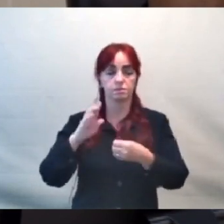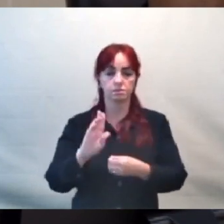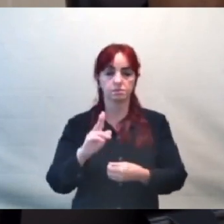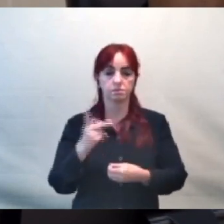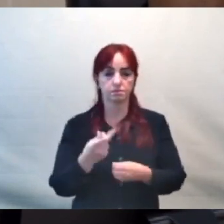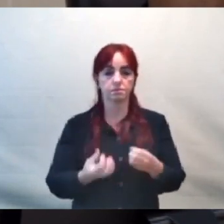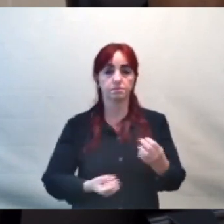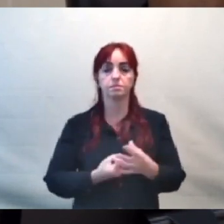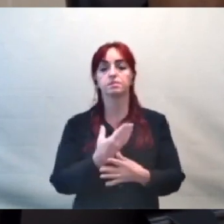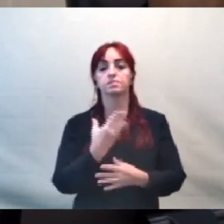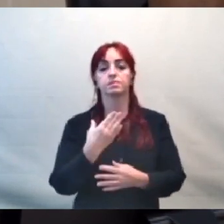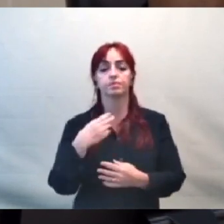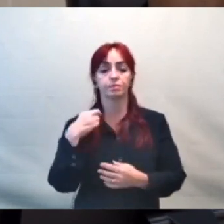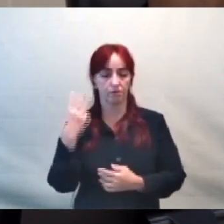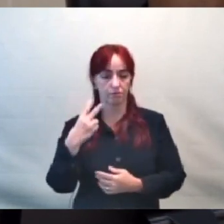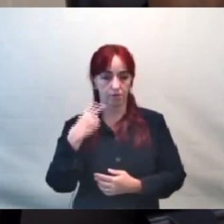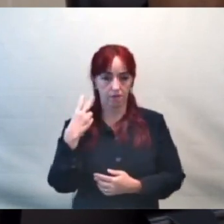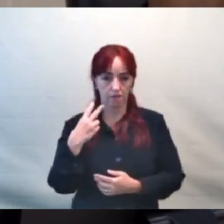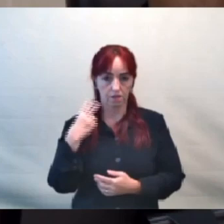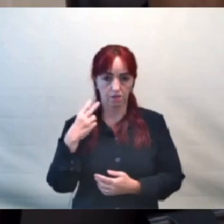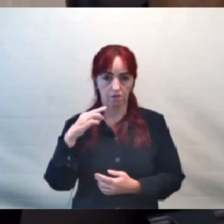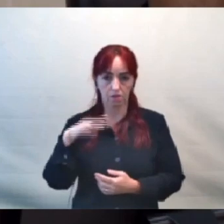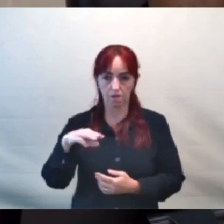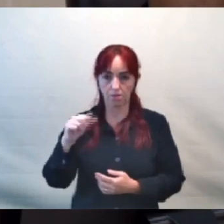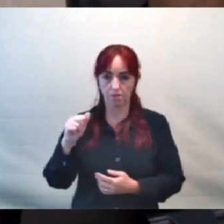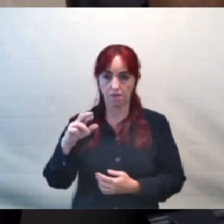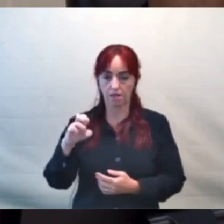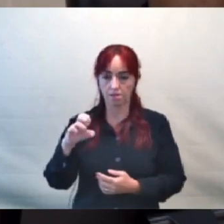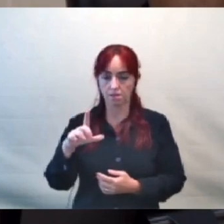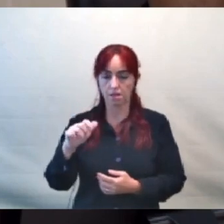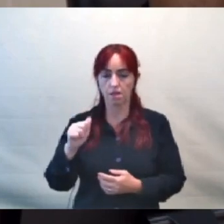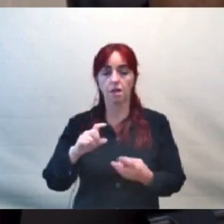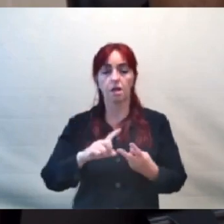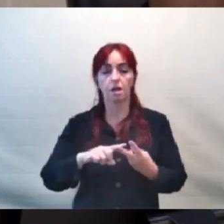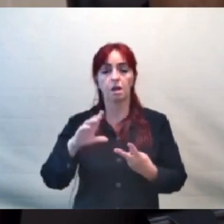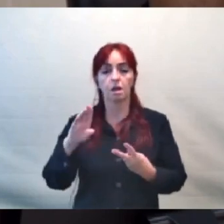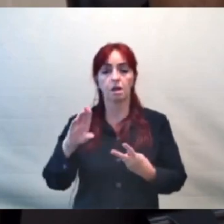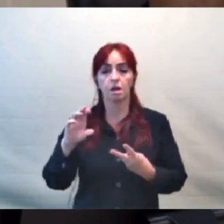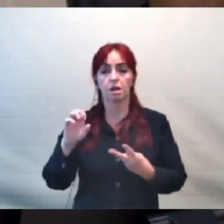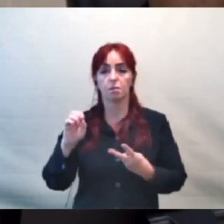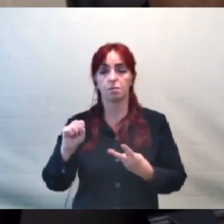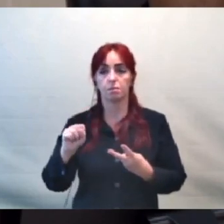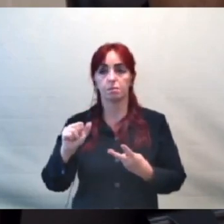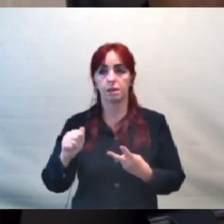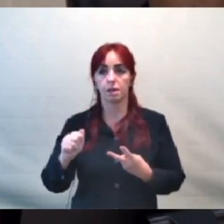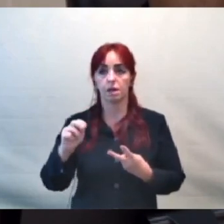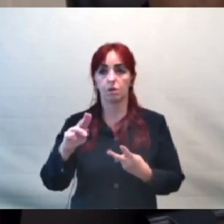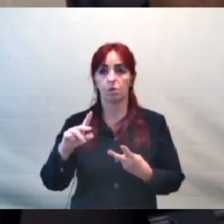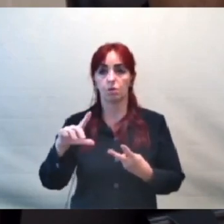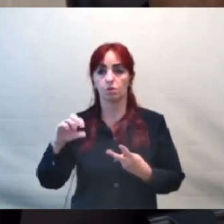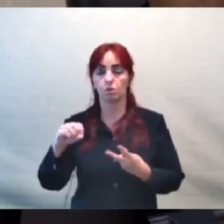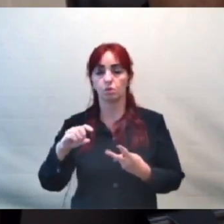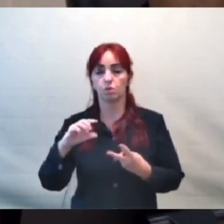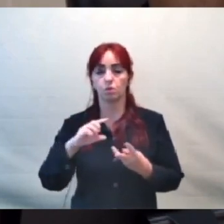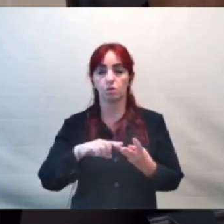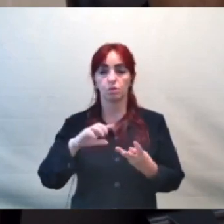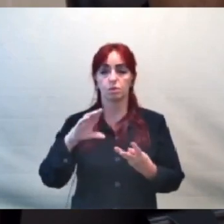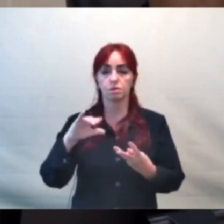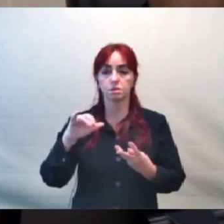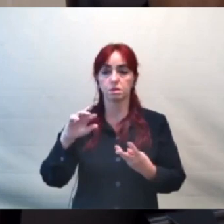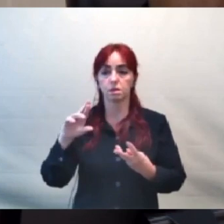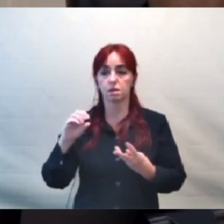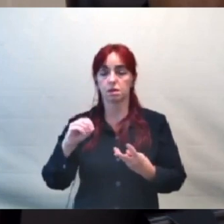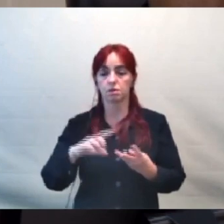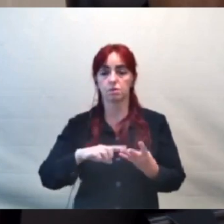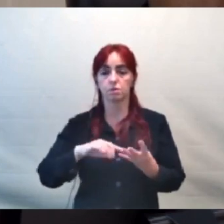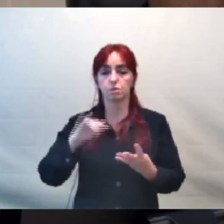Autoria, vereadora Marcela Tropia, Braulio Lara, Ciro Pereira, Fernanda Pereira, professor Juliano